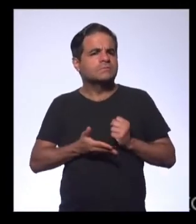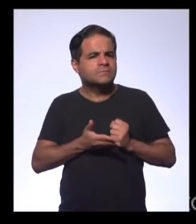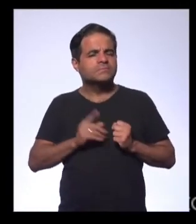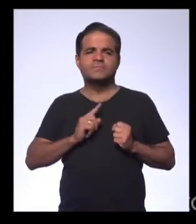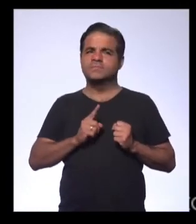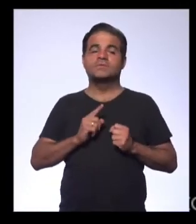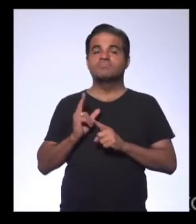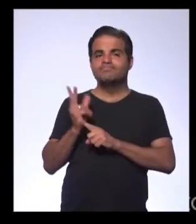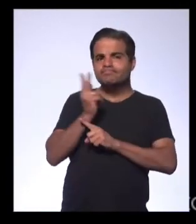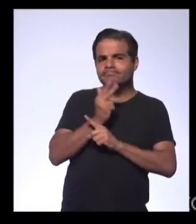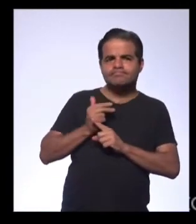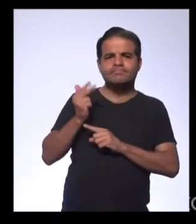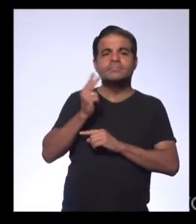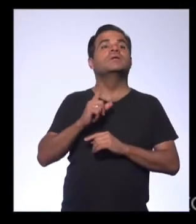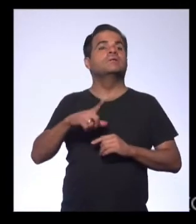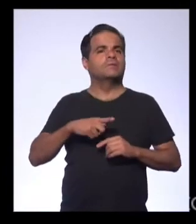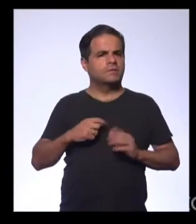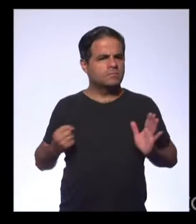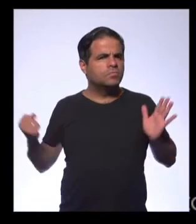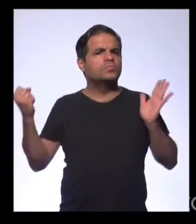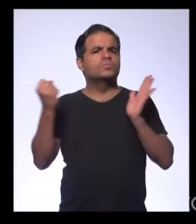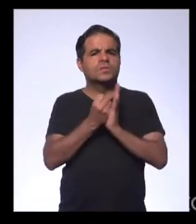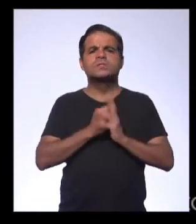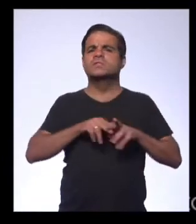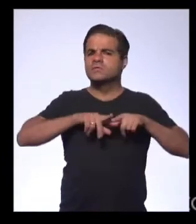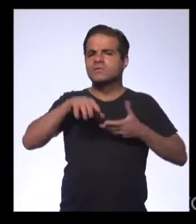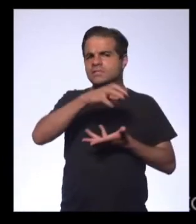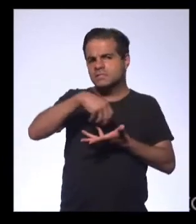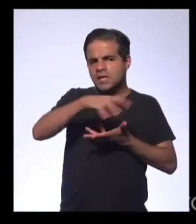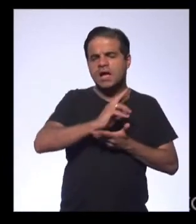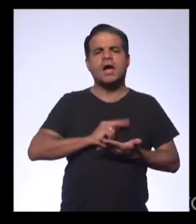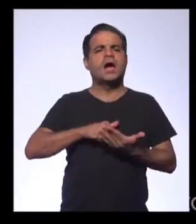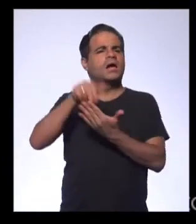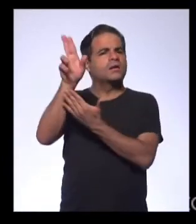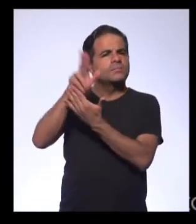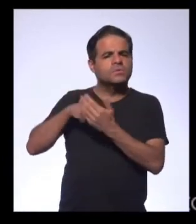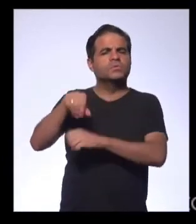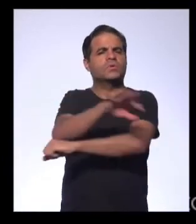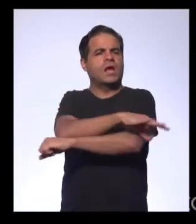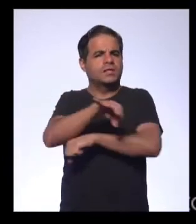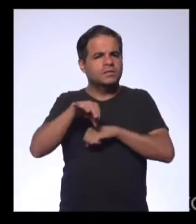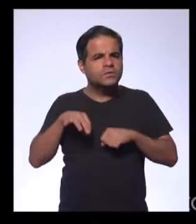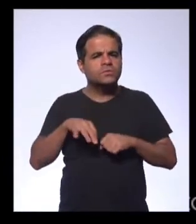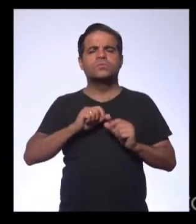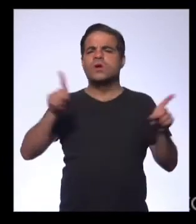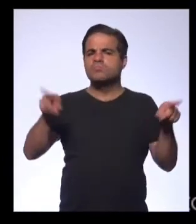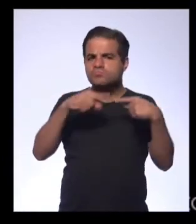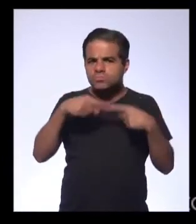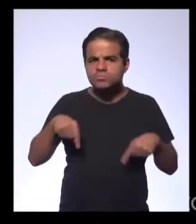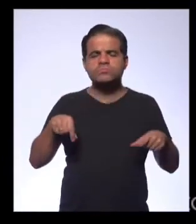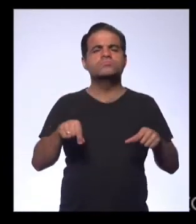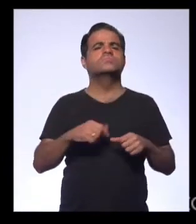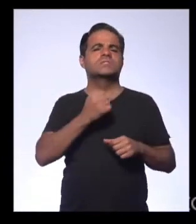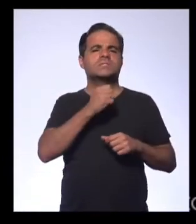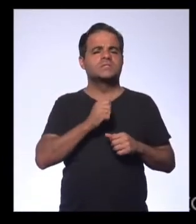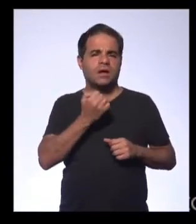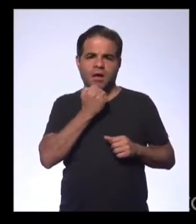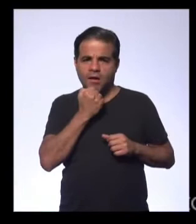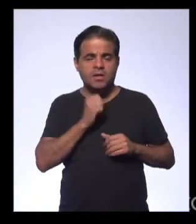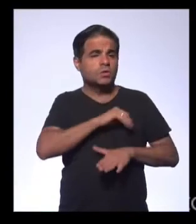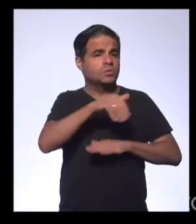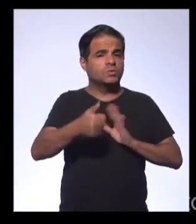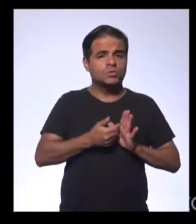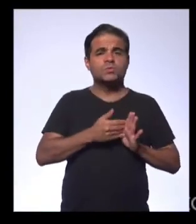artístico foi marcado por mudanças em diferentes áreas, na pintura, arquitetura, música e ciência. Todas